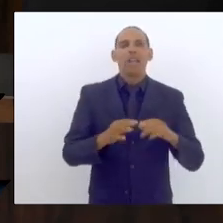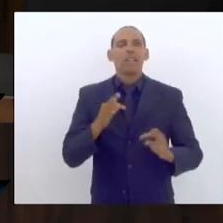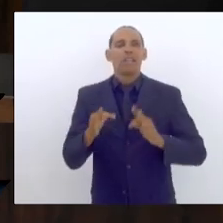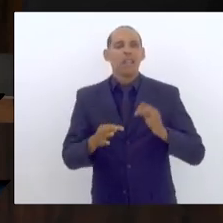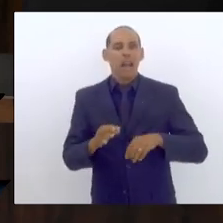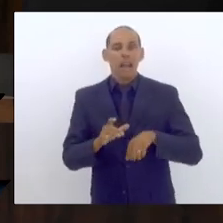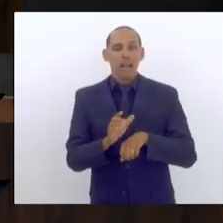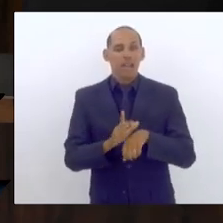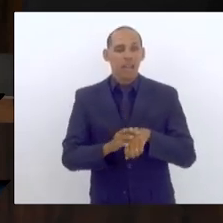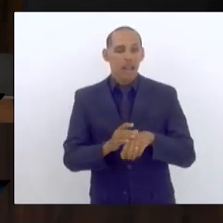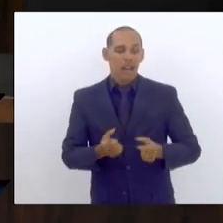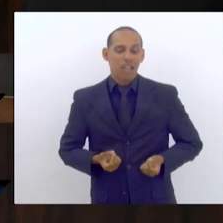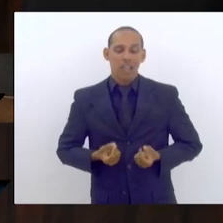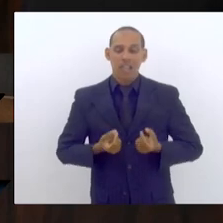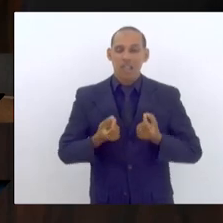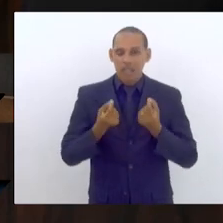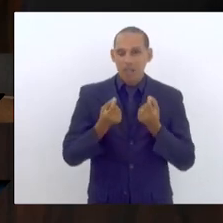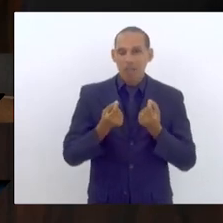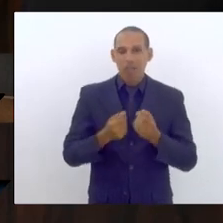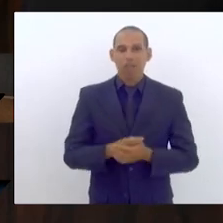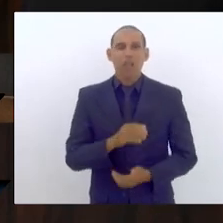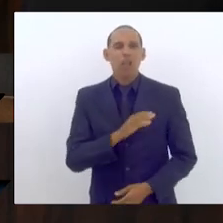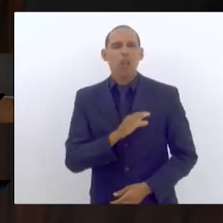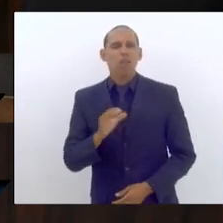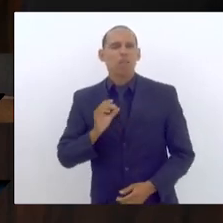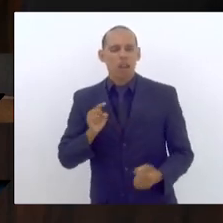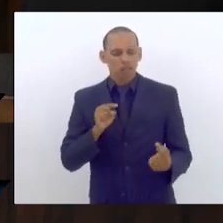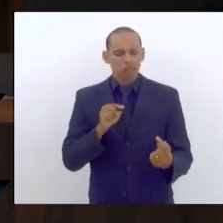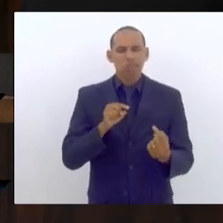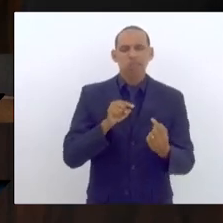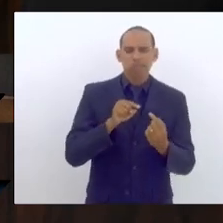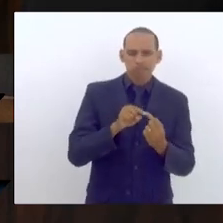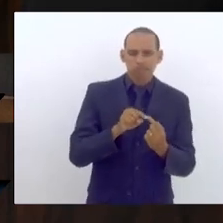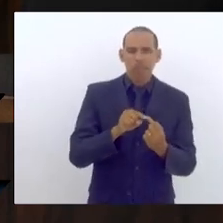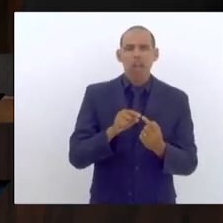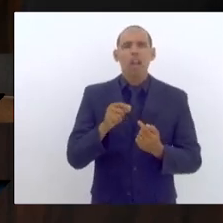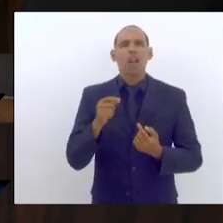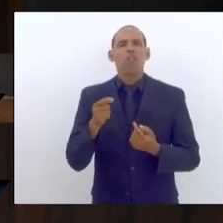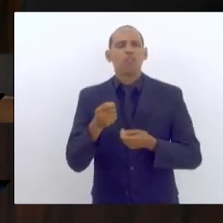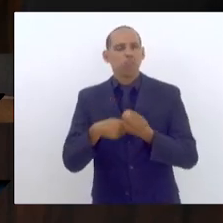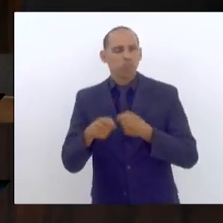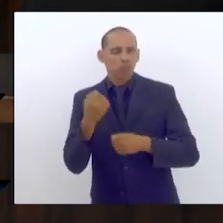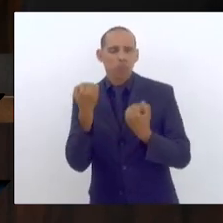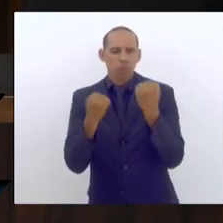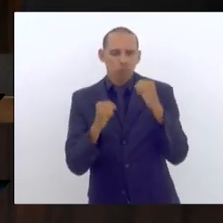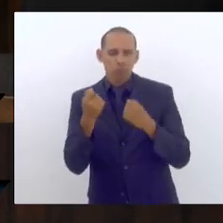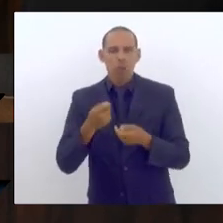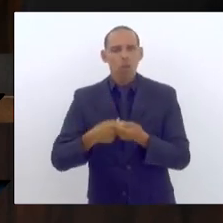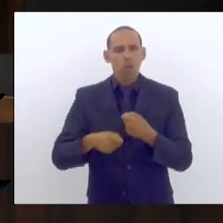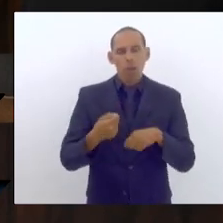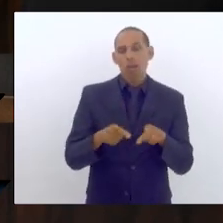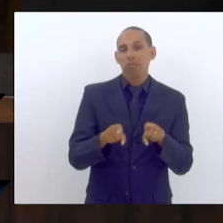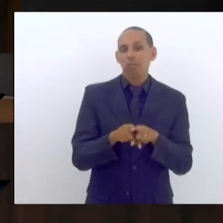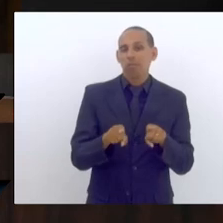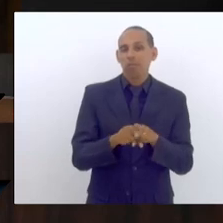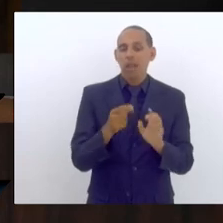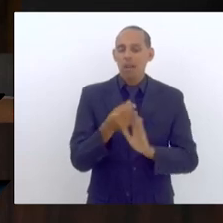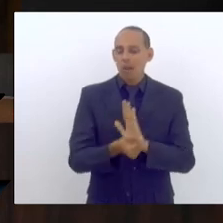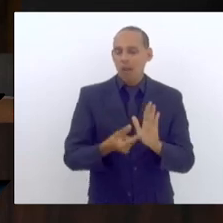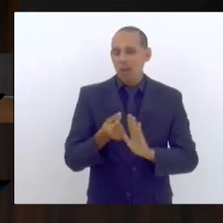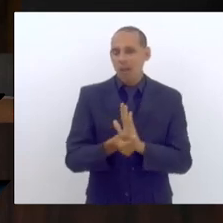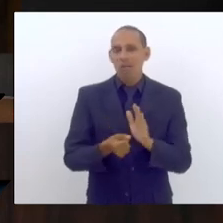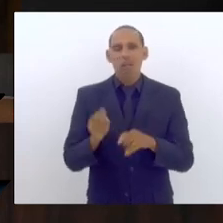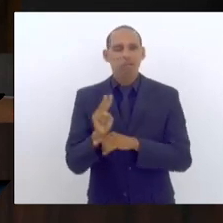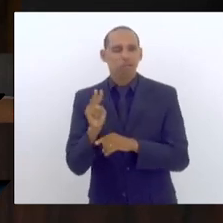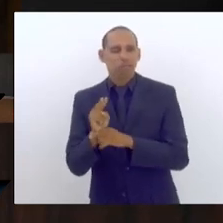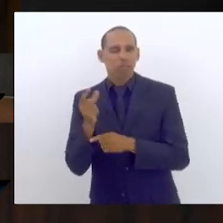pela constitucionalidade e saúde favorável, de economia, indústria e comércio favorável, de orçamento, fiscalização